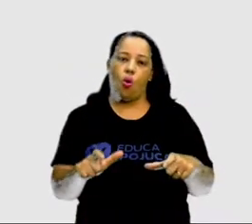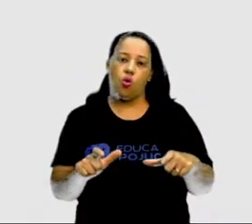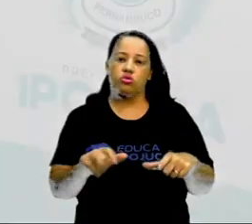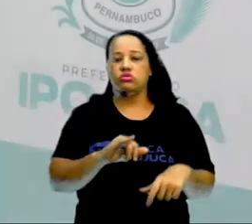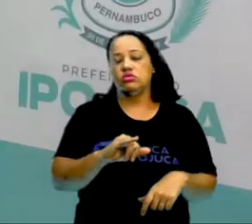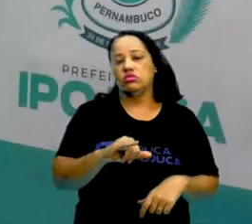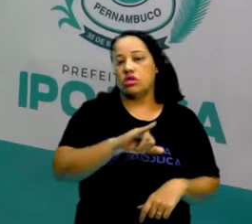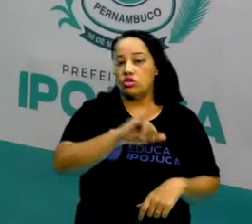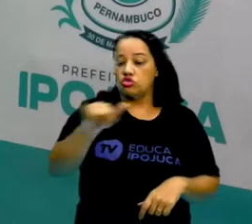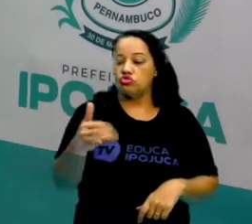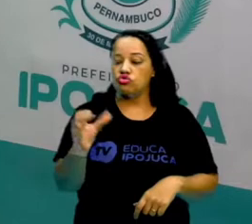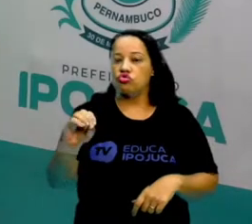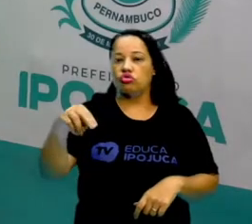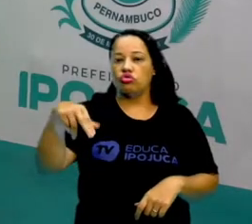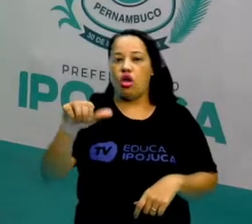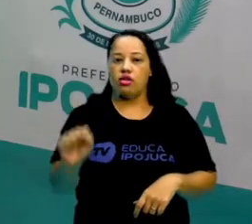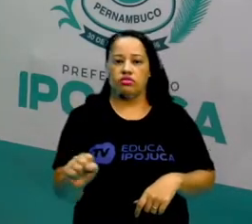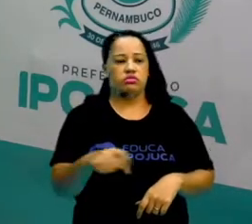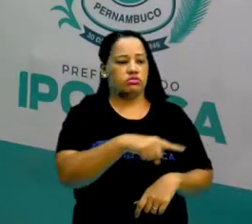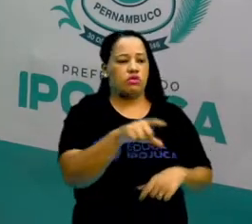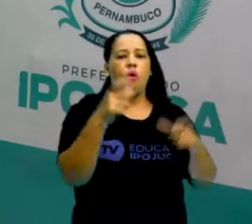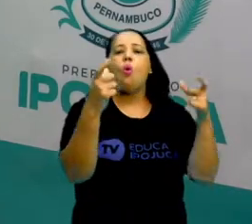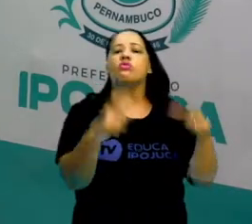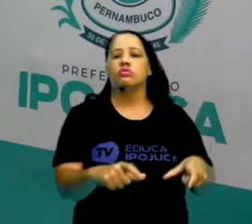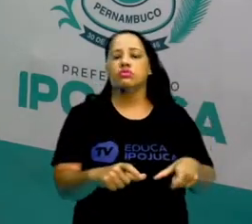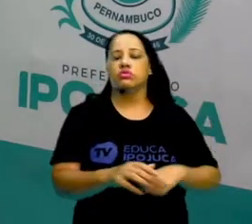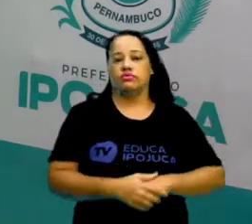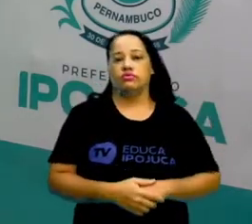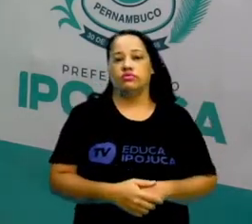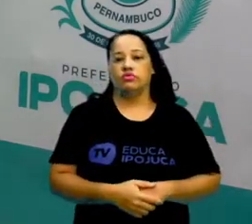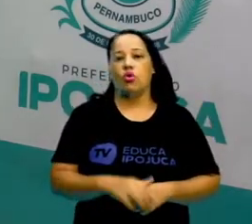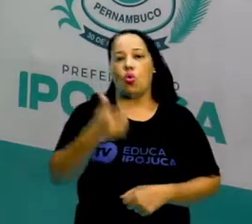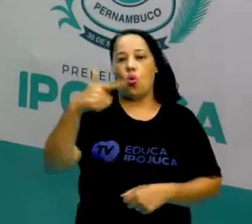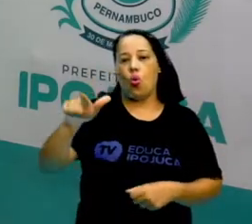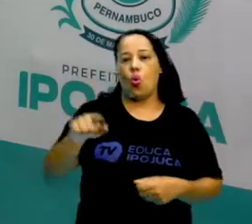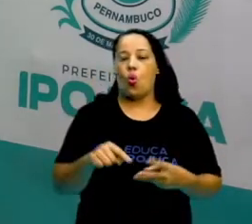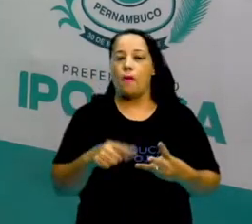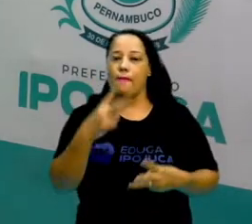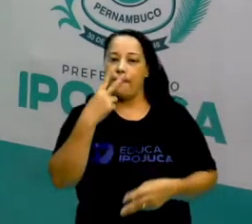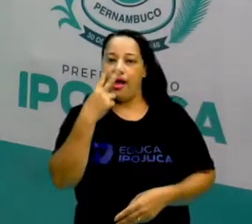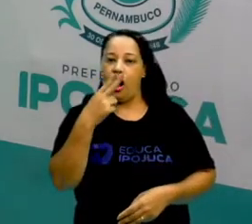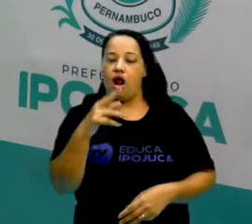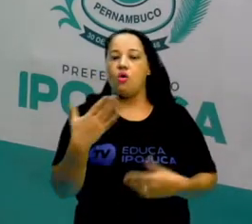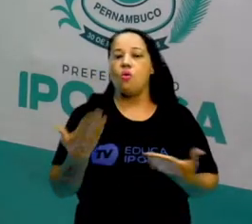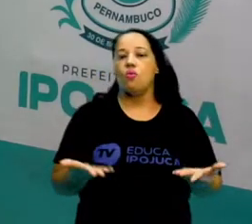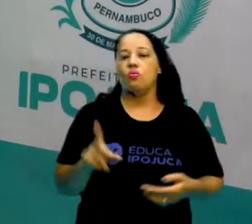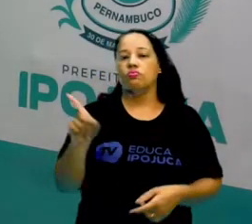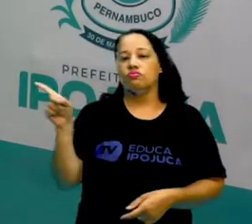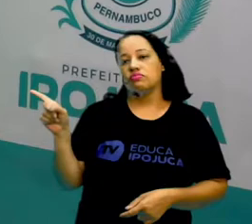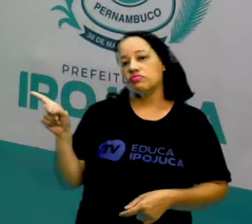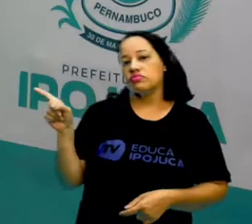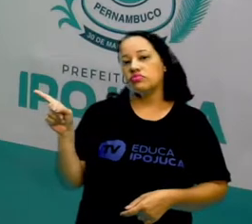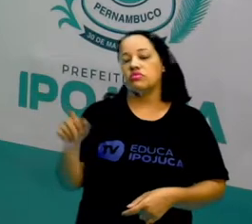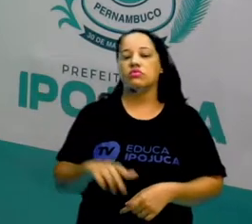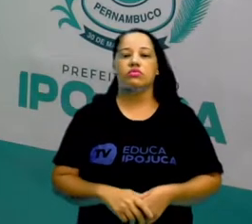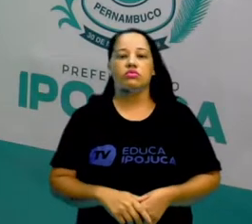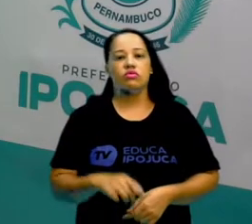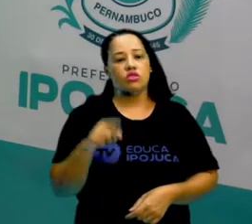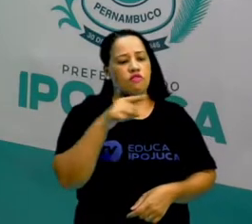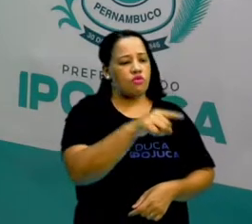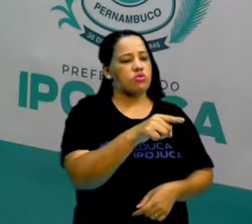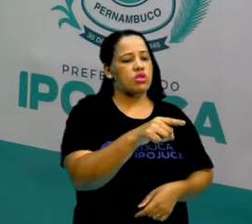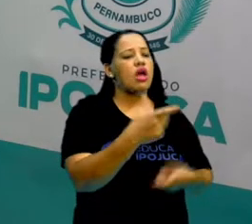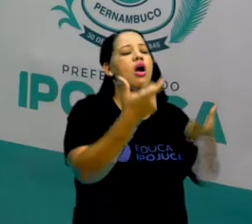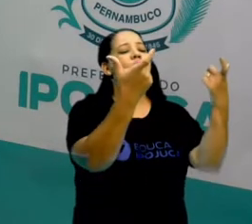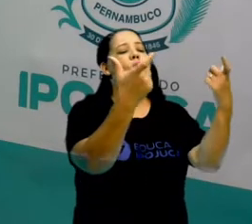Jonas? E temos outra expressão muito conhecida com where, que é where are you from? De onde você